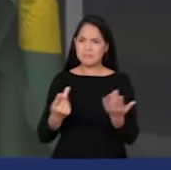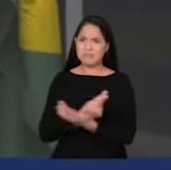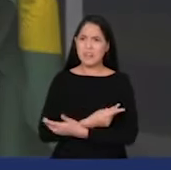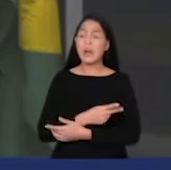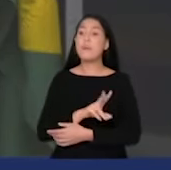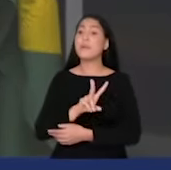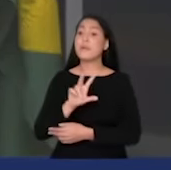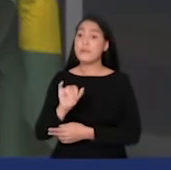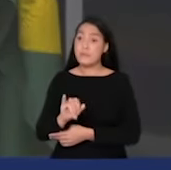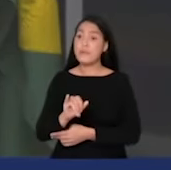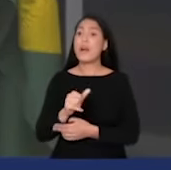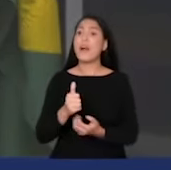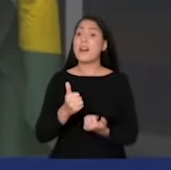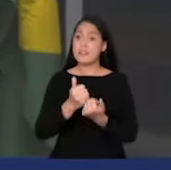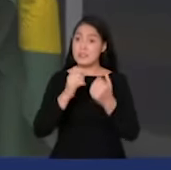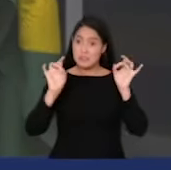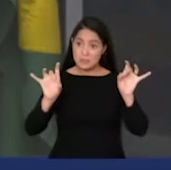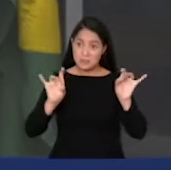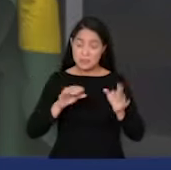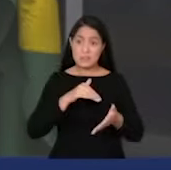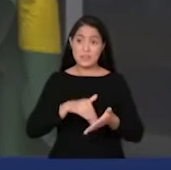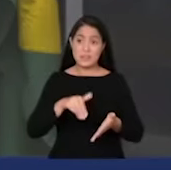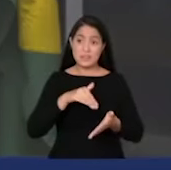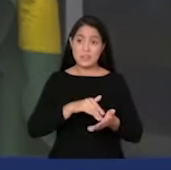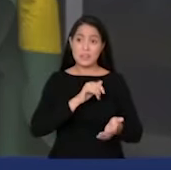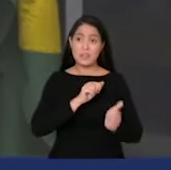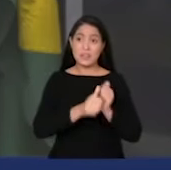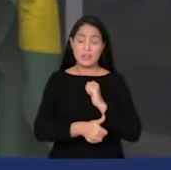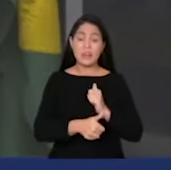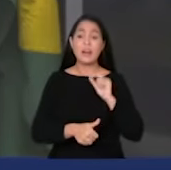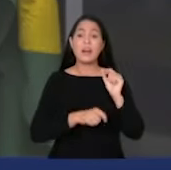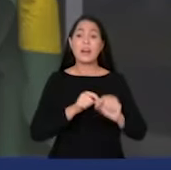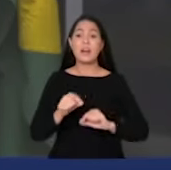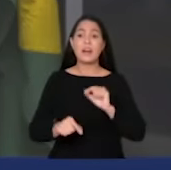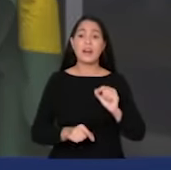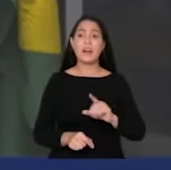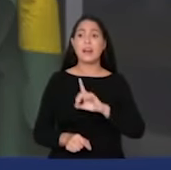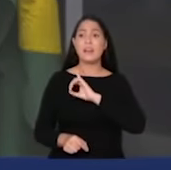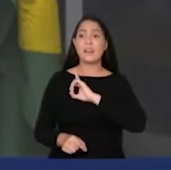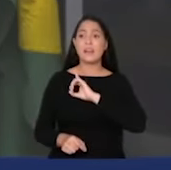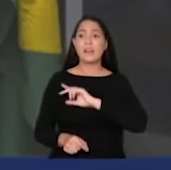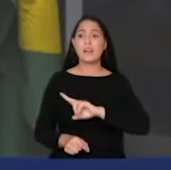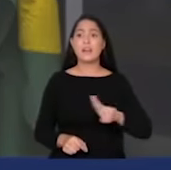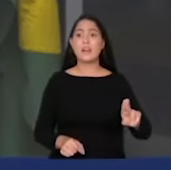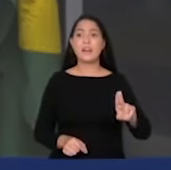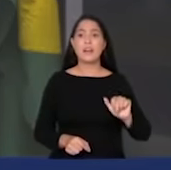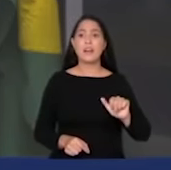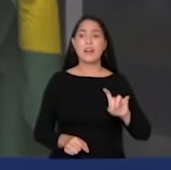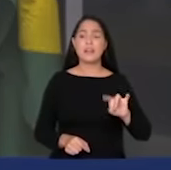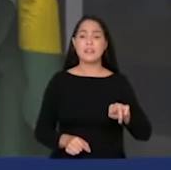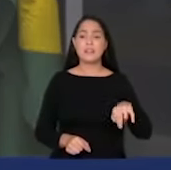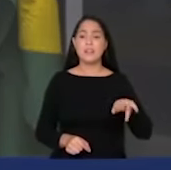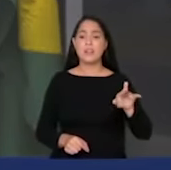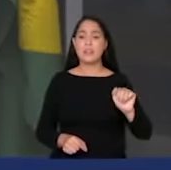especial da Secretaria Municipal de Esportes a delegada Adriana Belém,